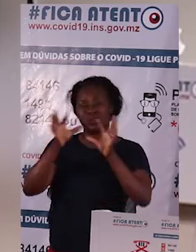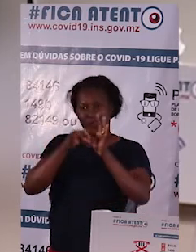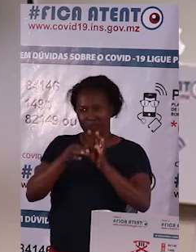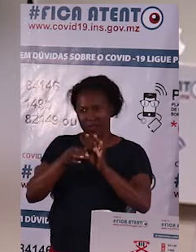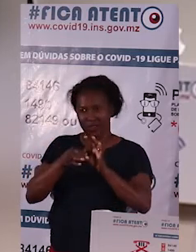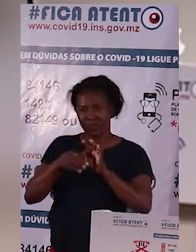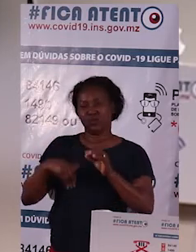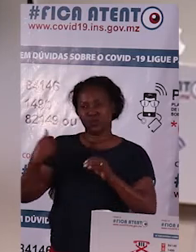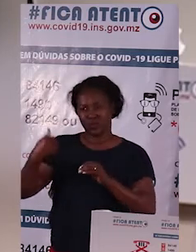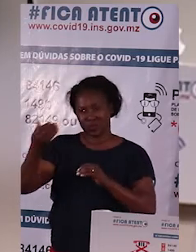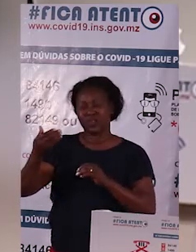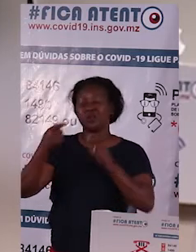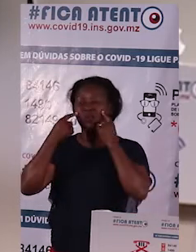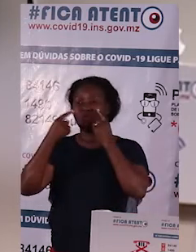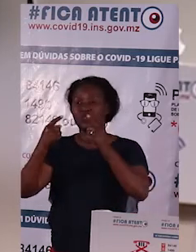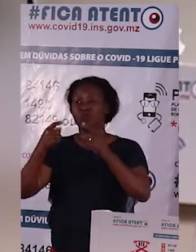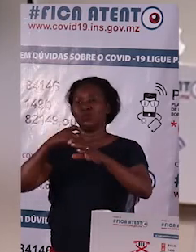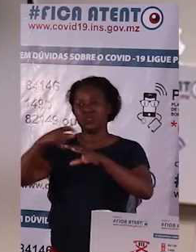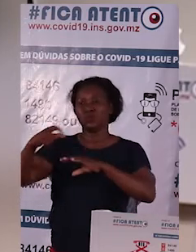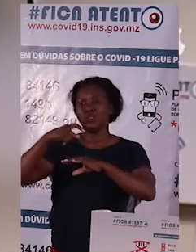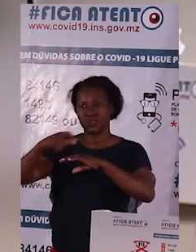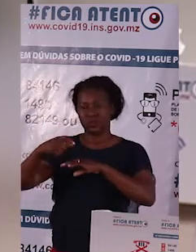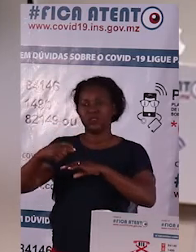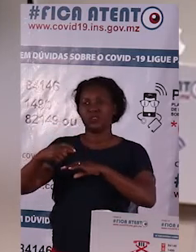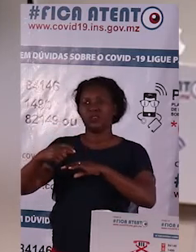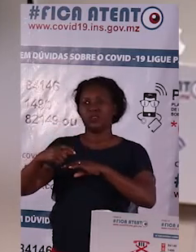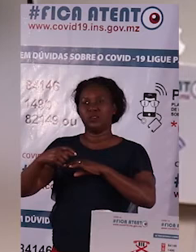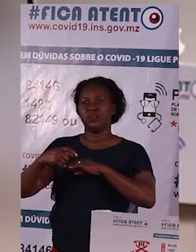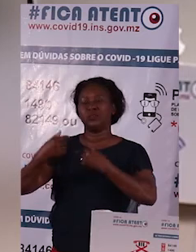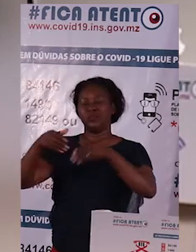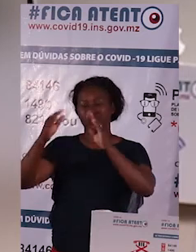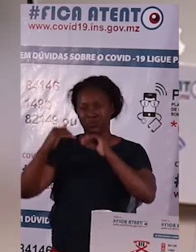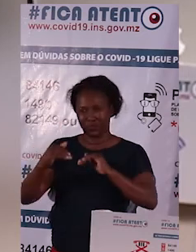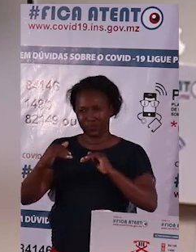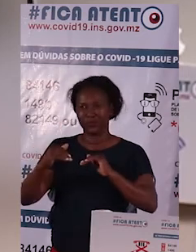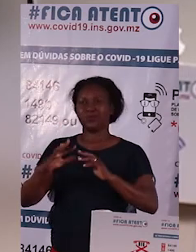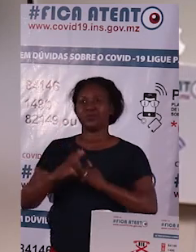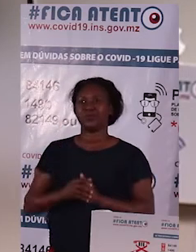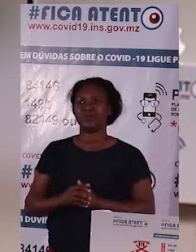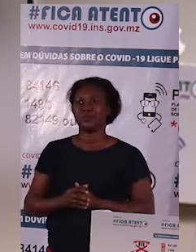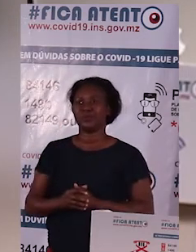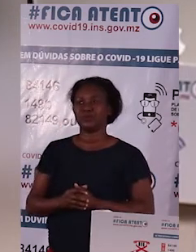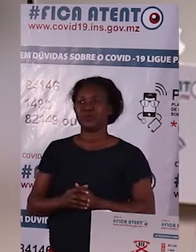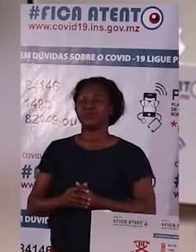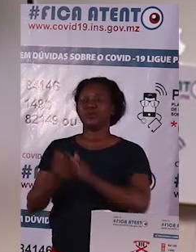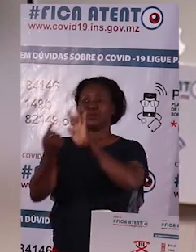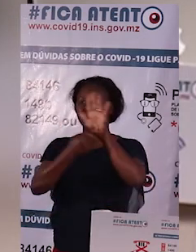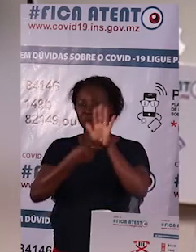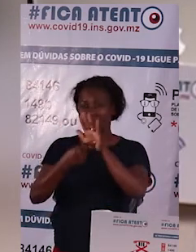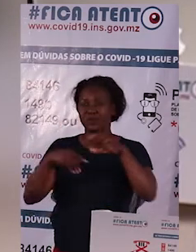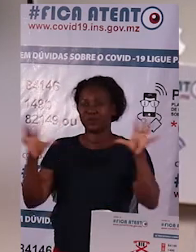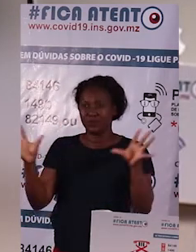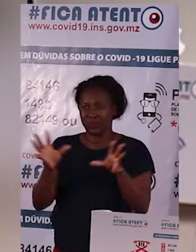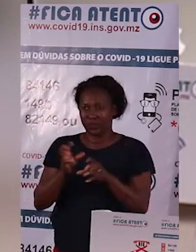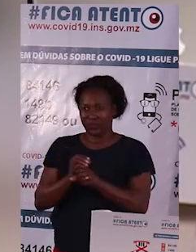temos verificado também nas outras semanas epidemiológicas. O próximo, por favor. Aqui é um sumário,